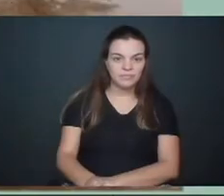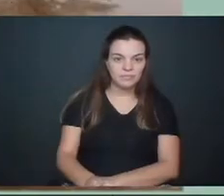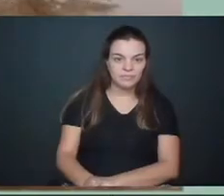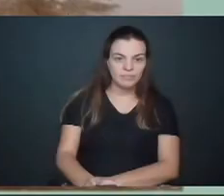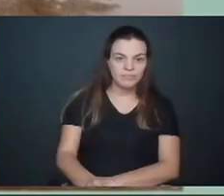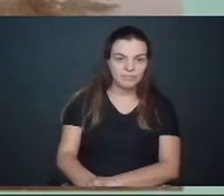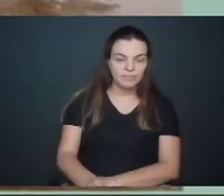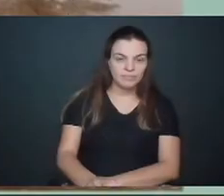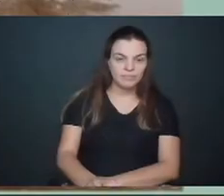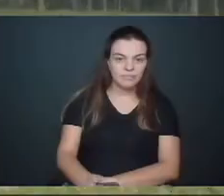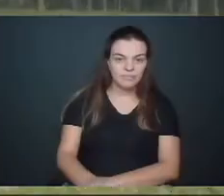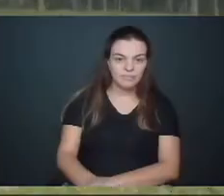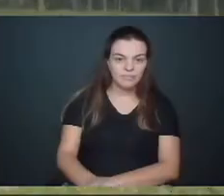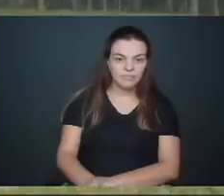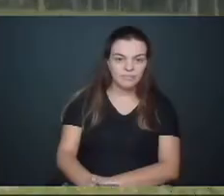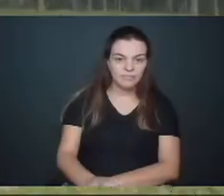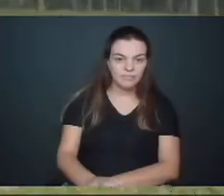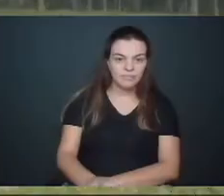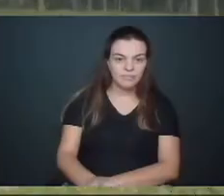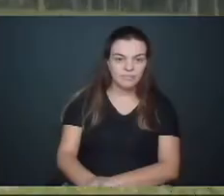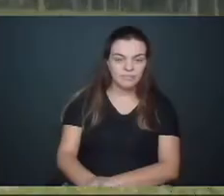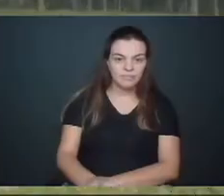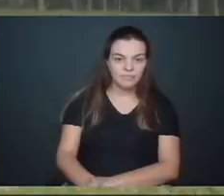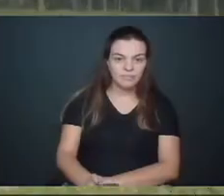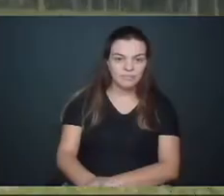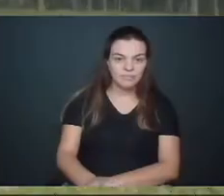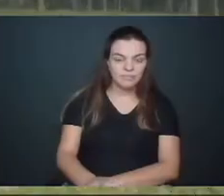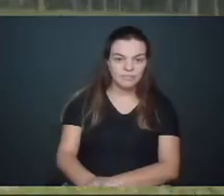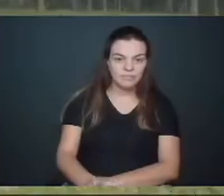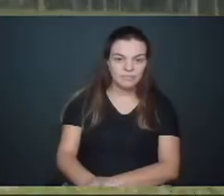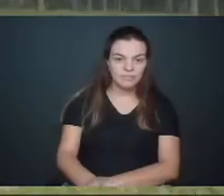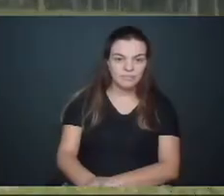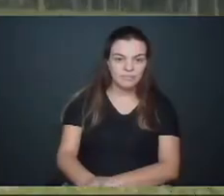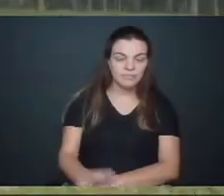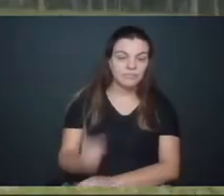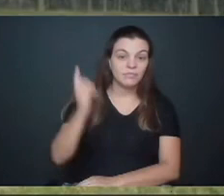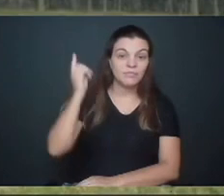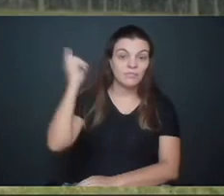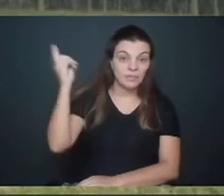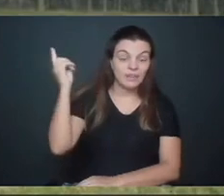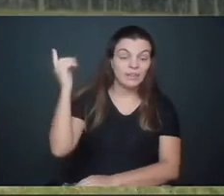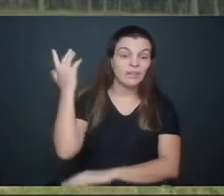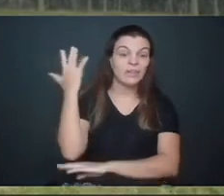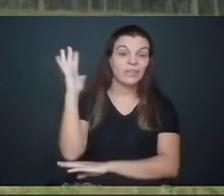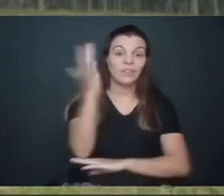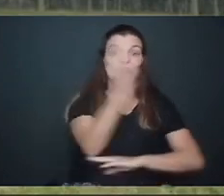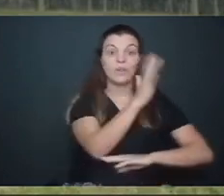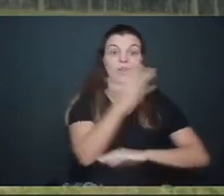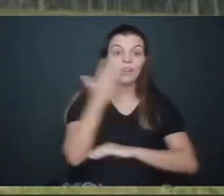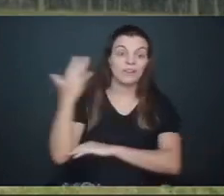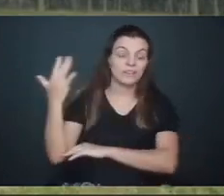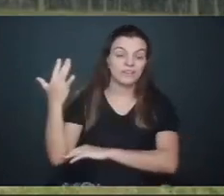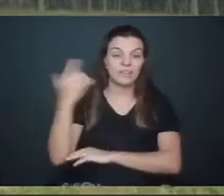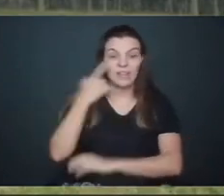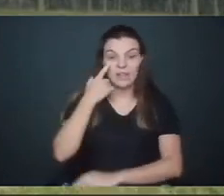estar... Ali. Pronto, obrigado, agora eu vou para frente. Gente, nossa floresta ombrófila mista. Os legisladores